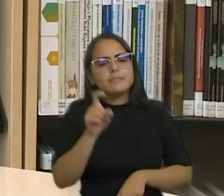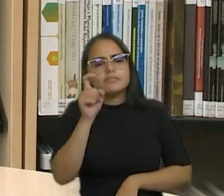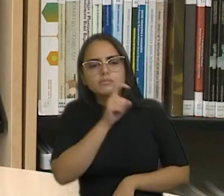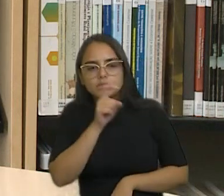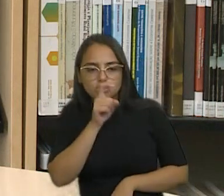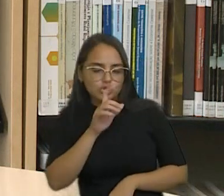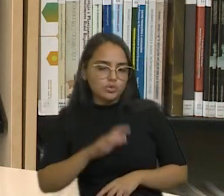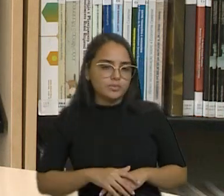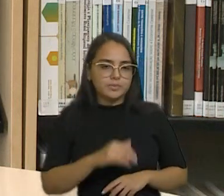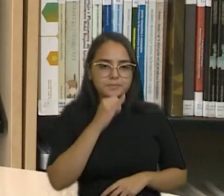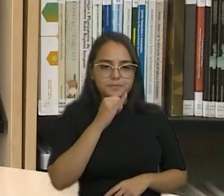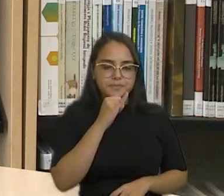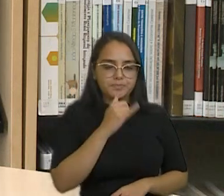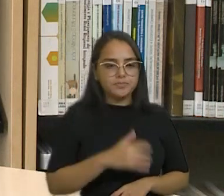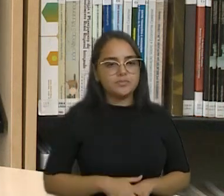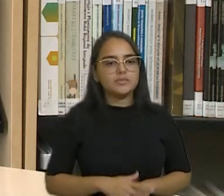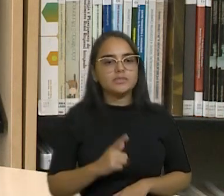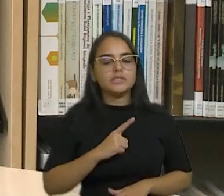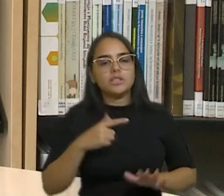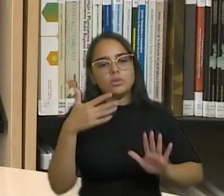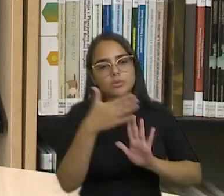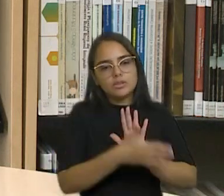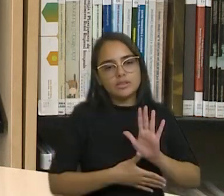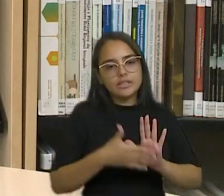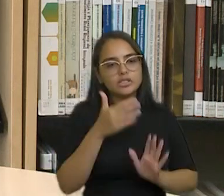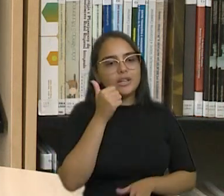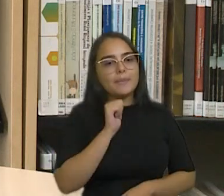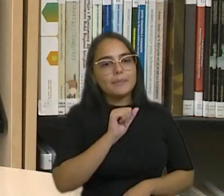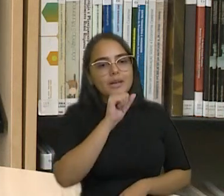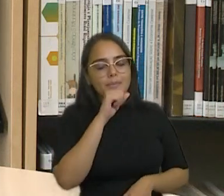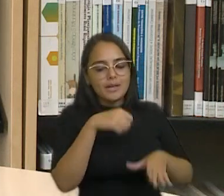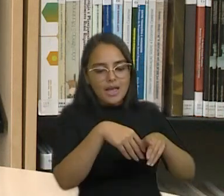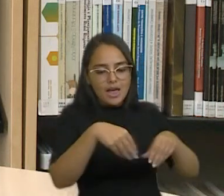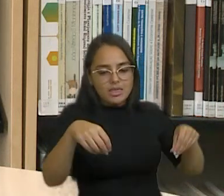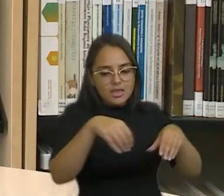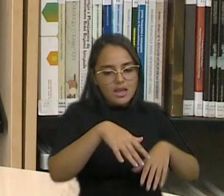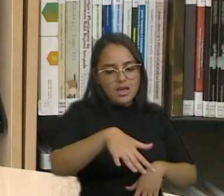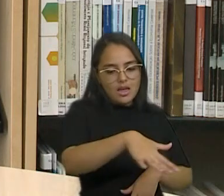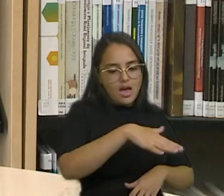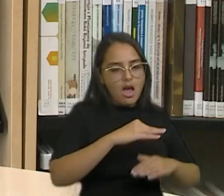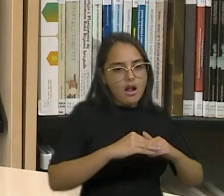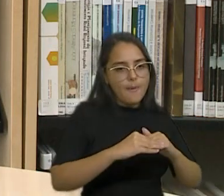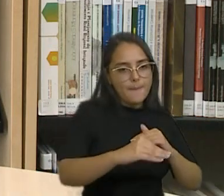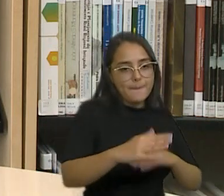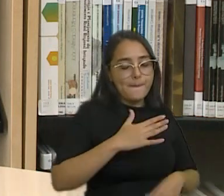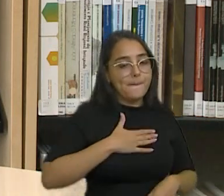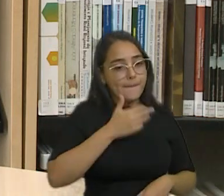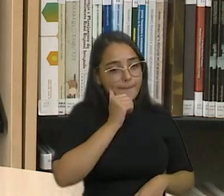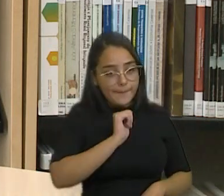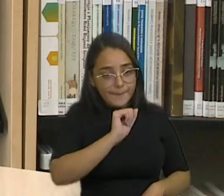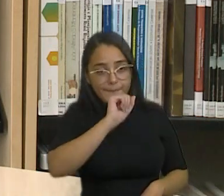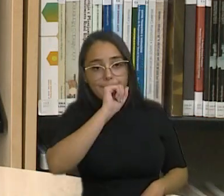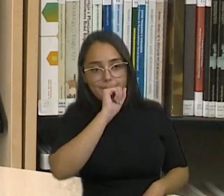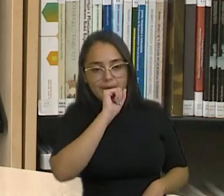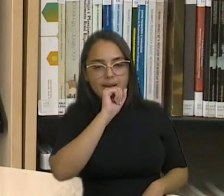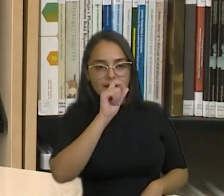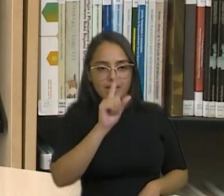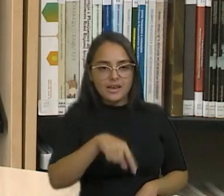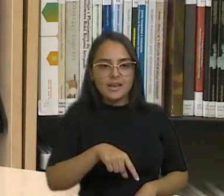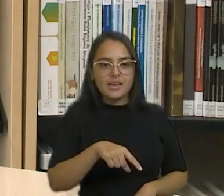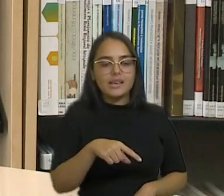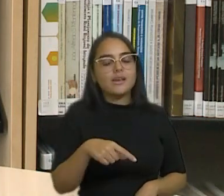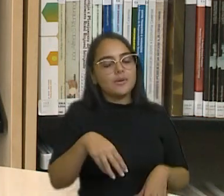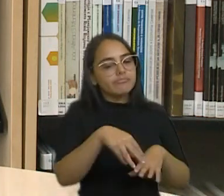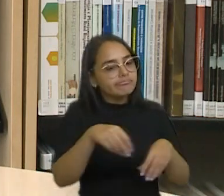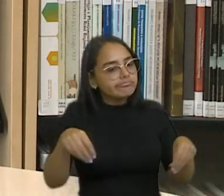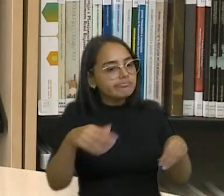Por exemplo, tem um texto, Minha Mãe, Minha Eterna Gomeira. Minha mãe era